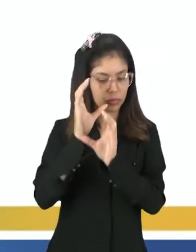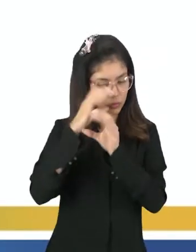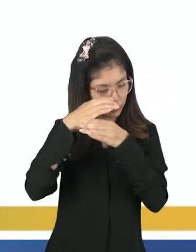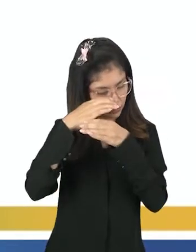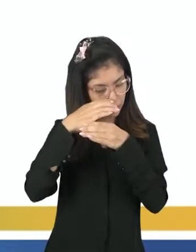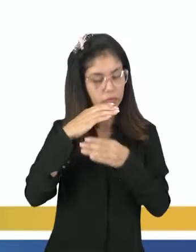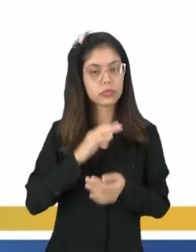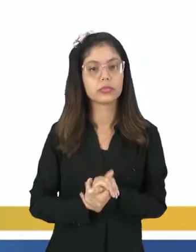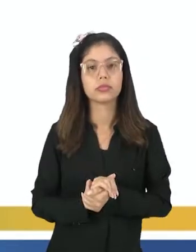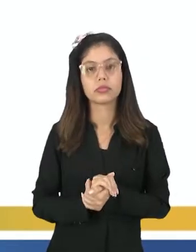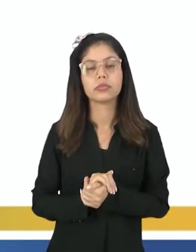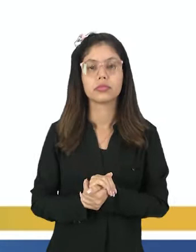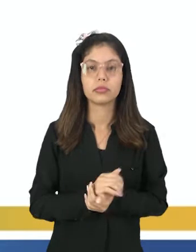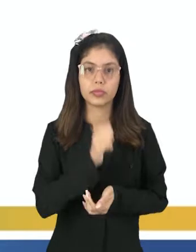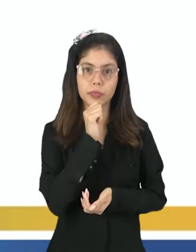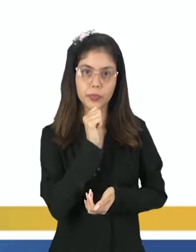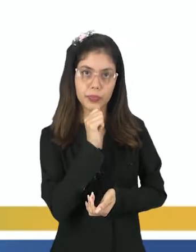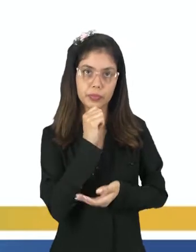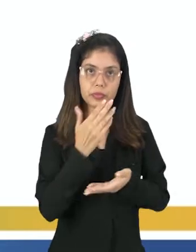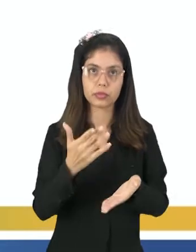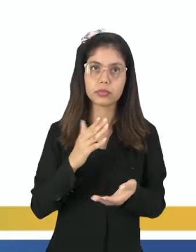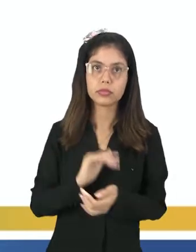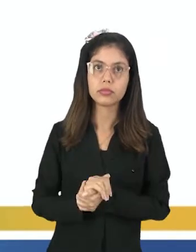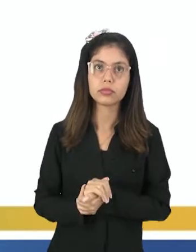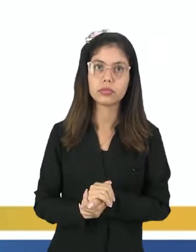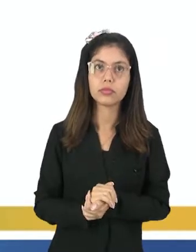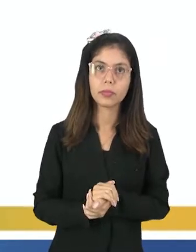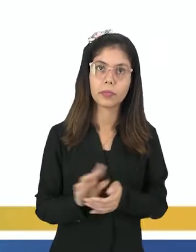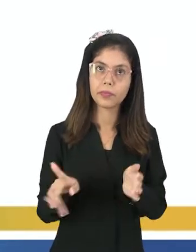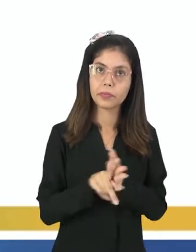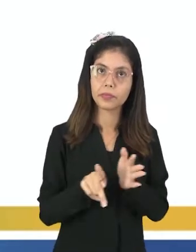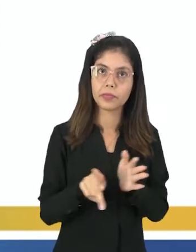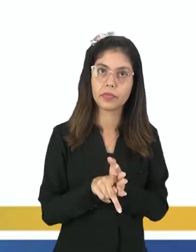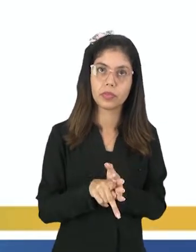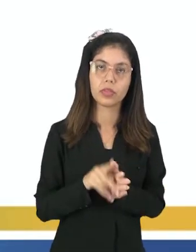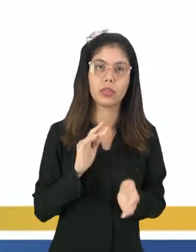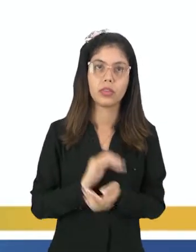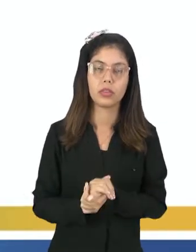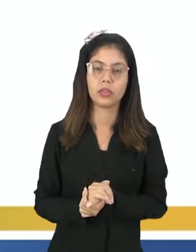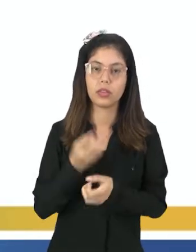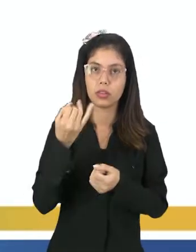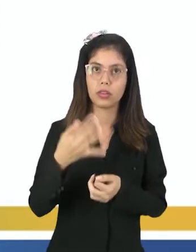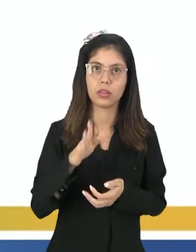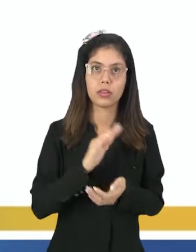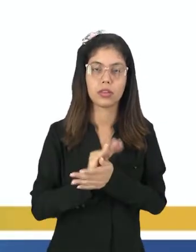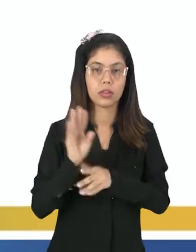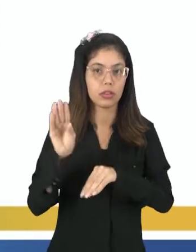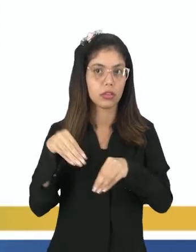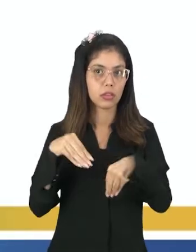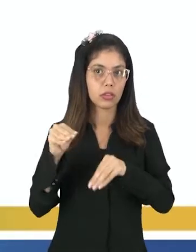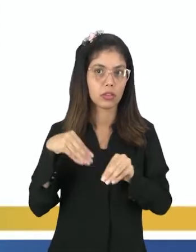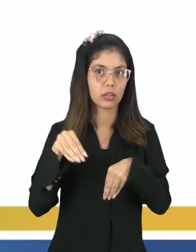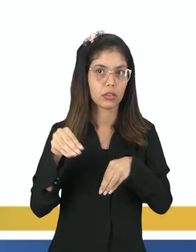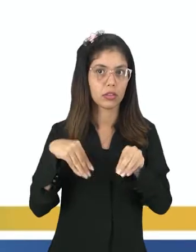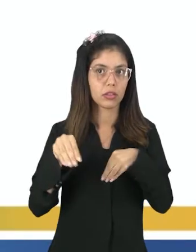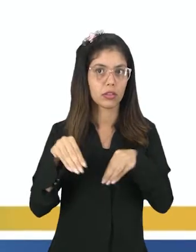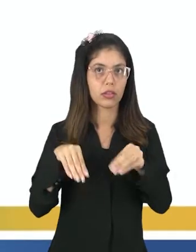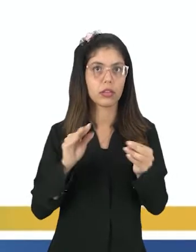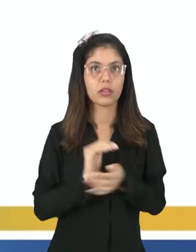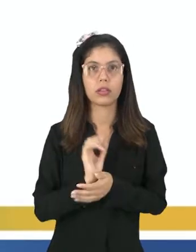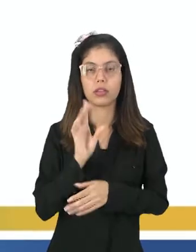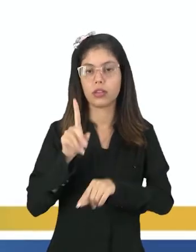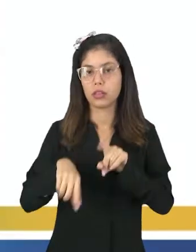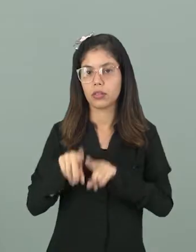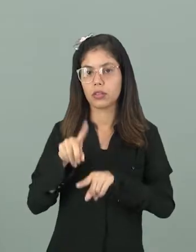laboratório. Entre os componentes ou compostos orgânicos sintéticos, nós podemos citar os plásticos, que são matéria-prima